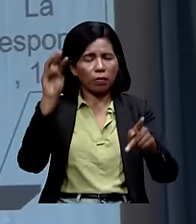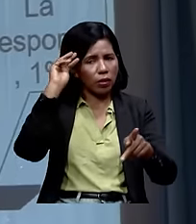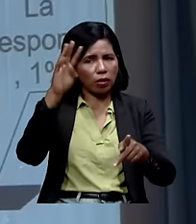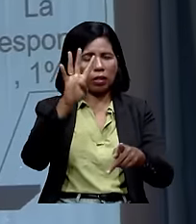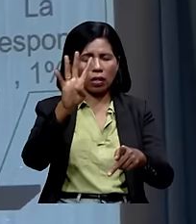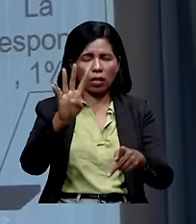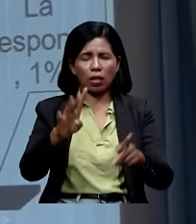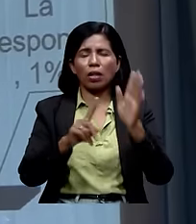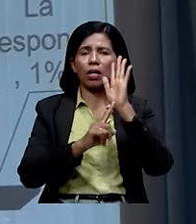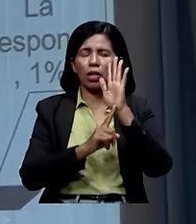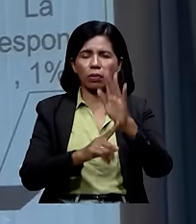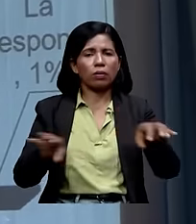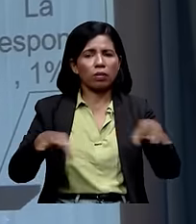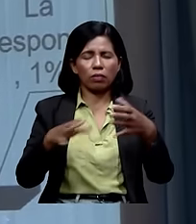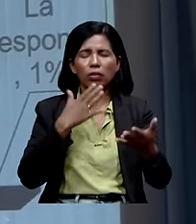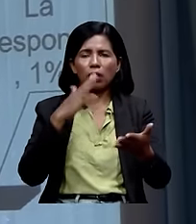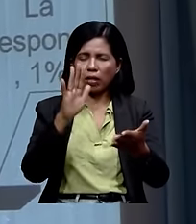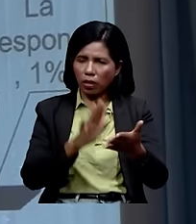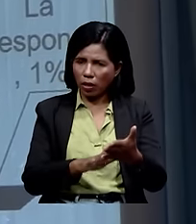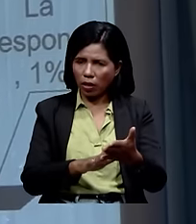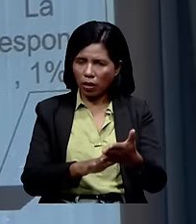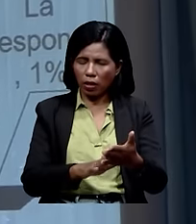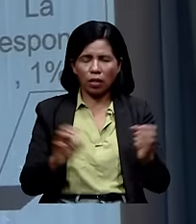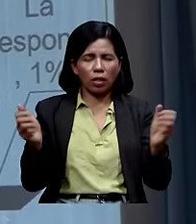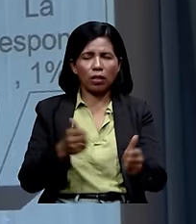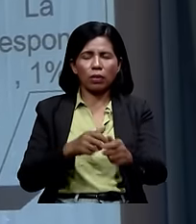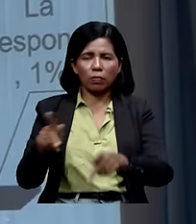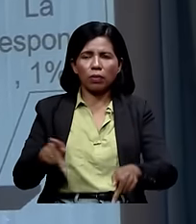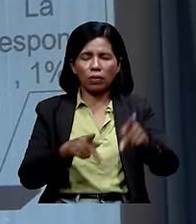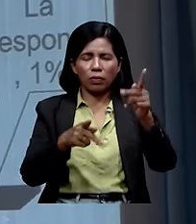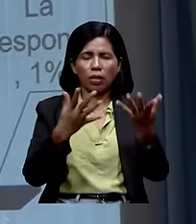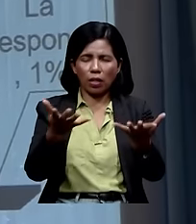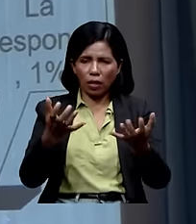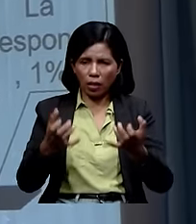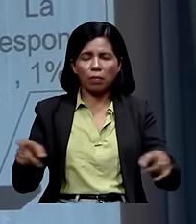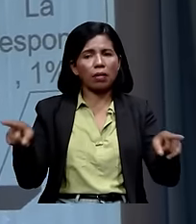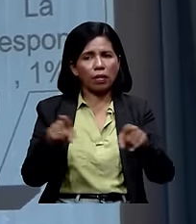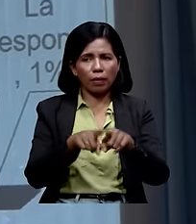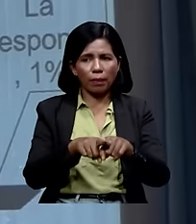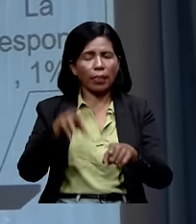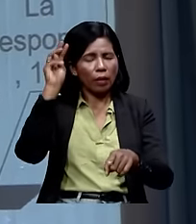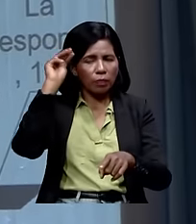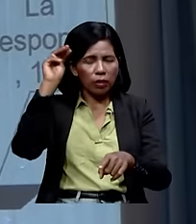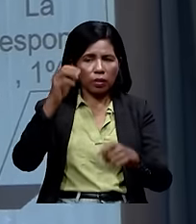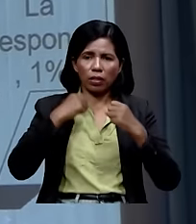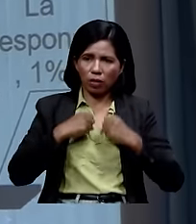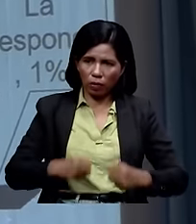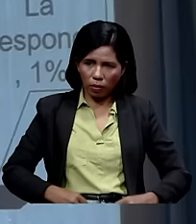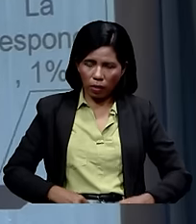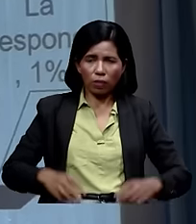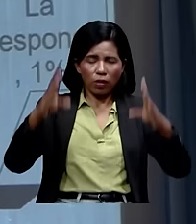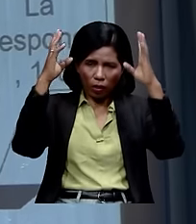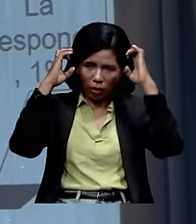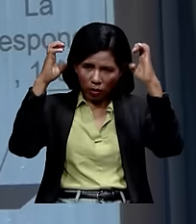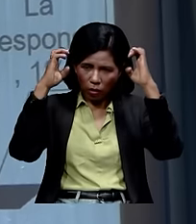ne be mak hatodo prestação servisu la tia kala tu publiku ne expectativa makanesan ministeru saudi